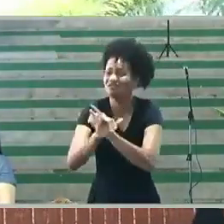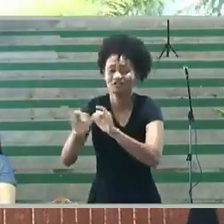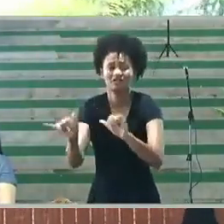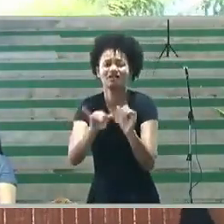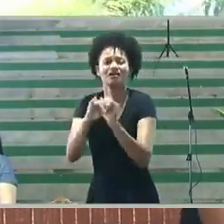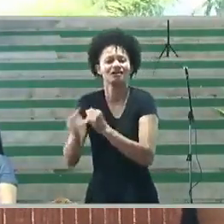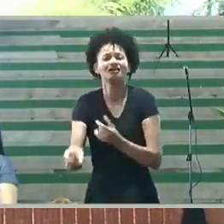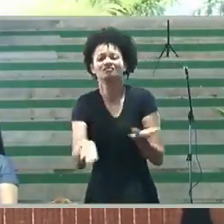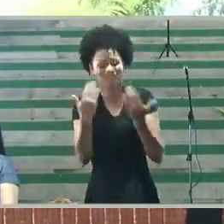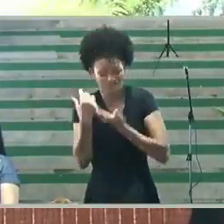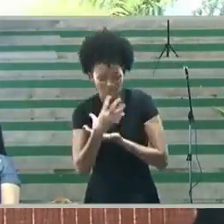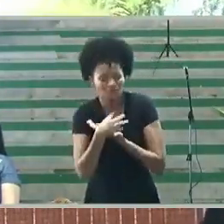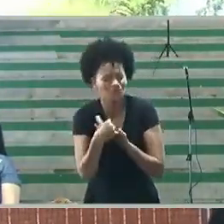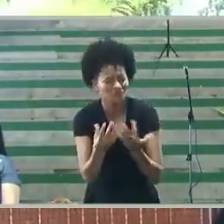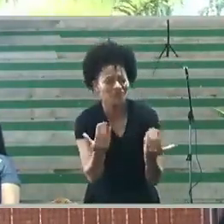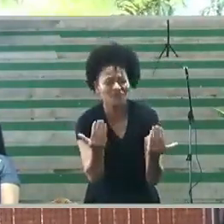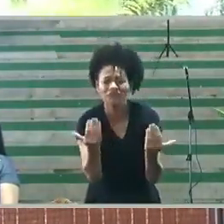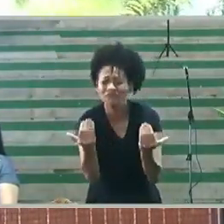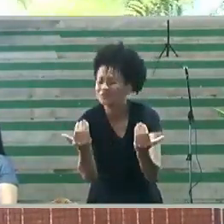Divide vozes, divide vozes.